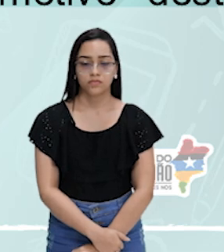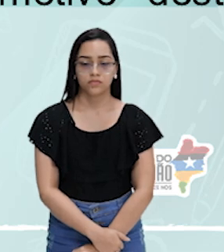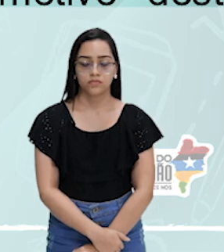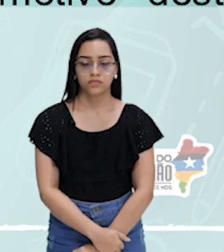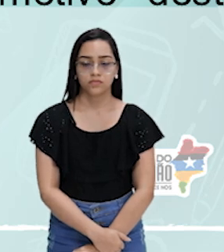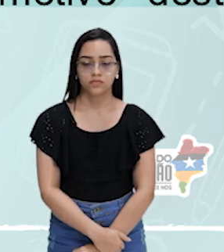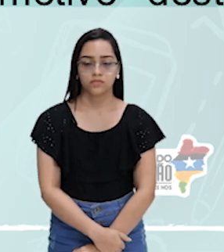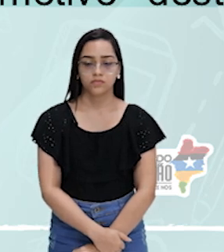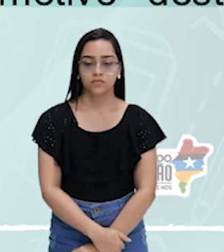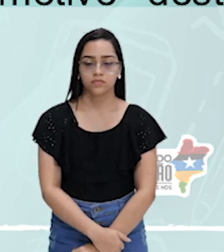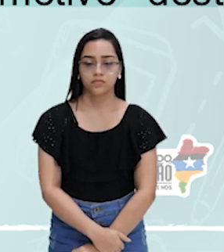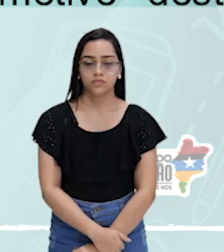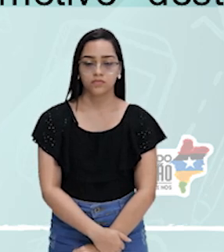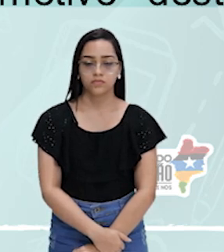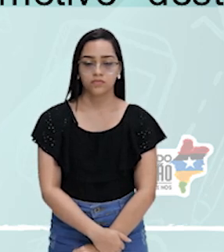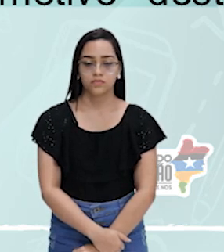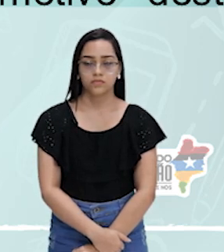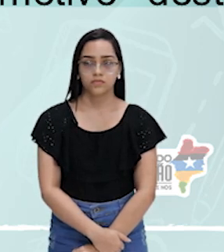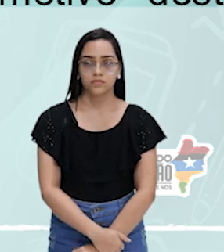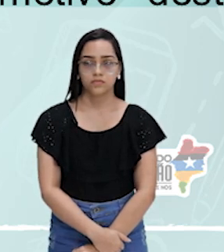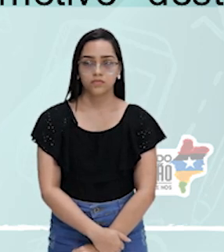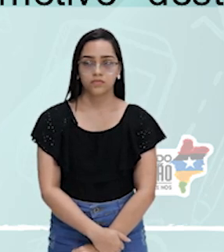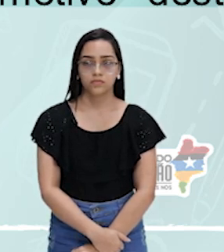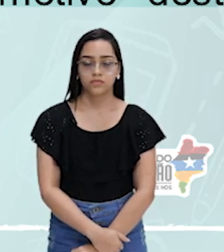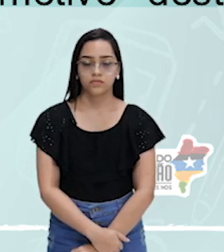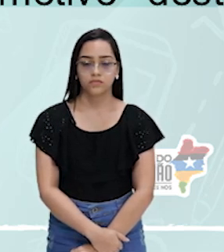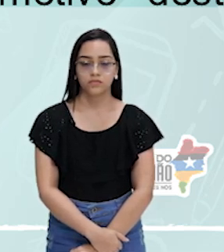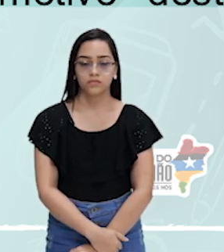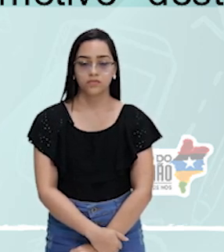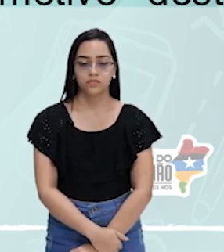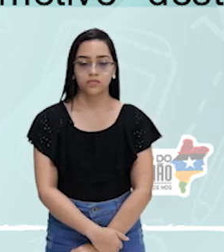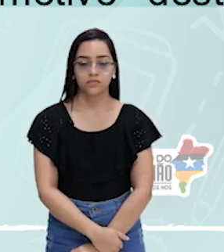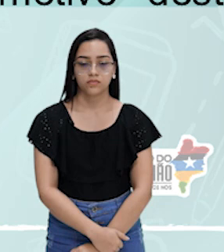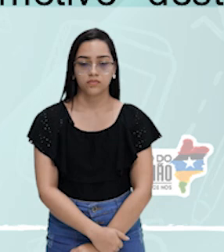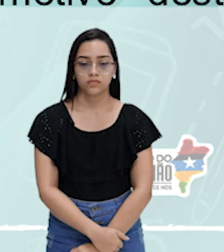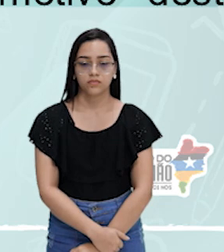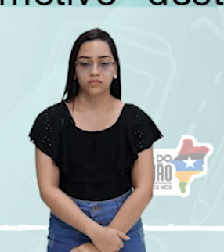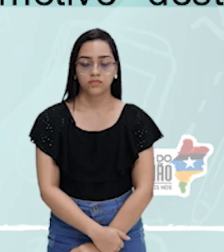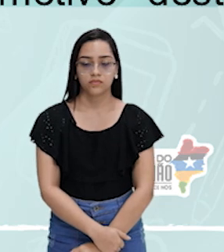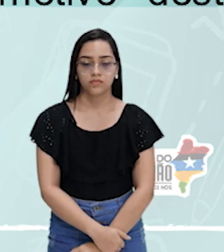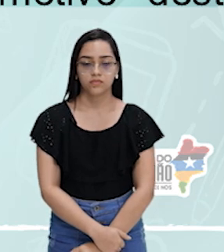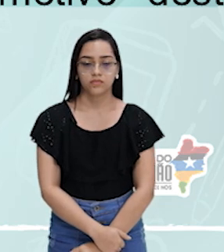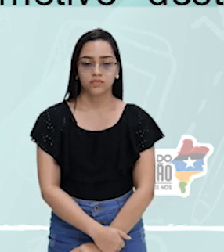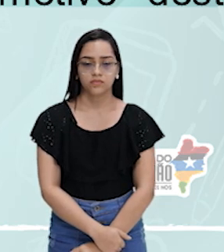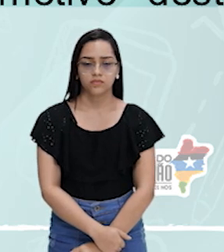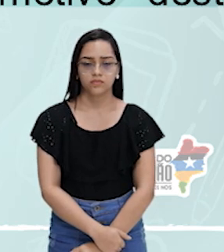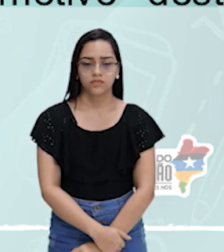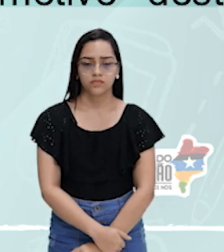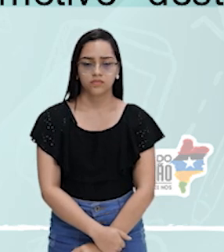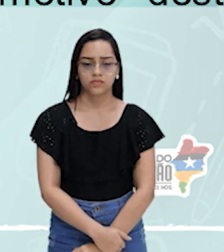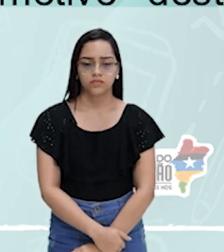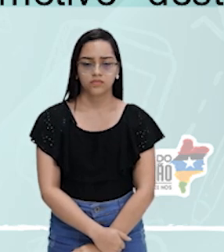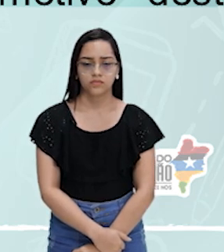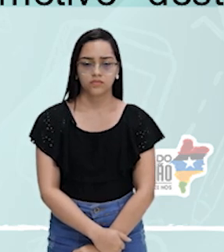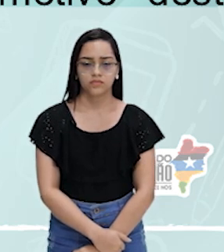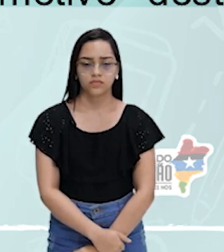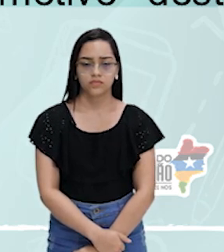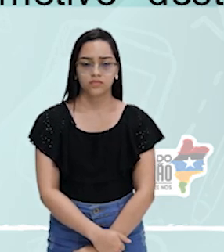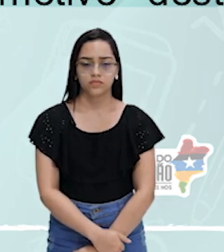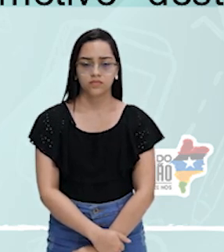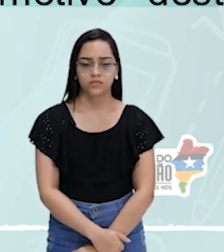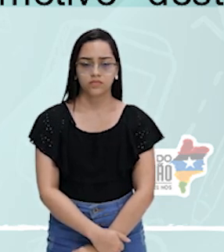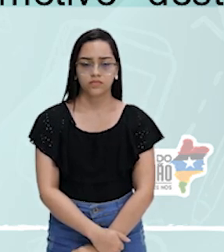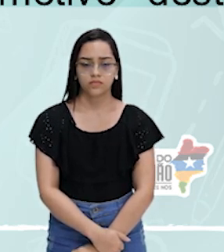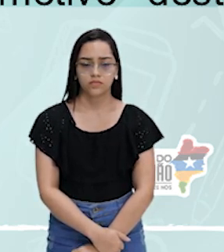para isto? Cada dia que passa, está mais difícil de suportar este terminal. Será que vão esperar